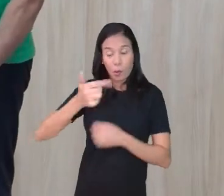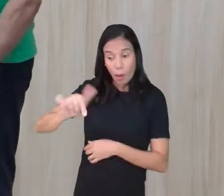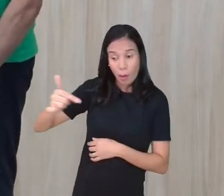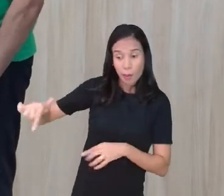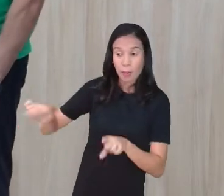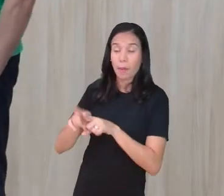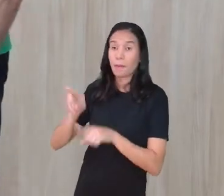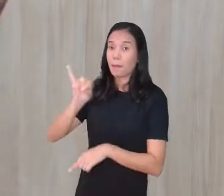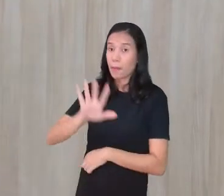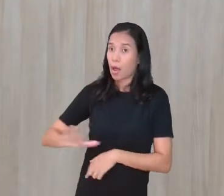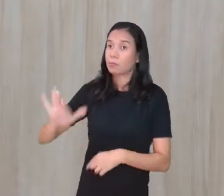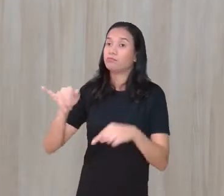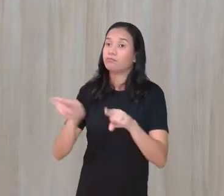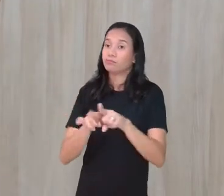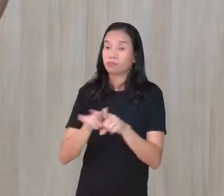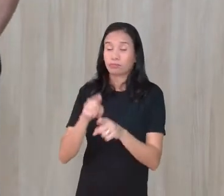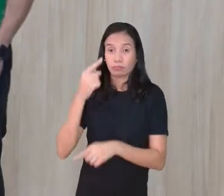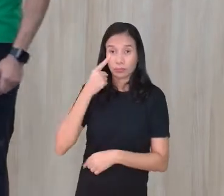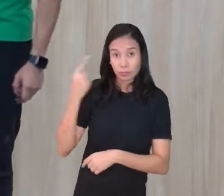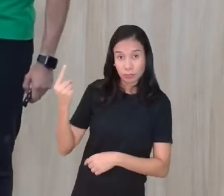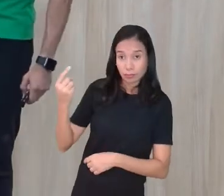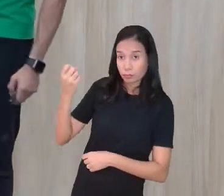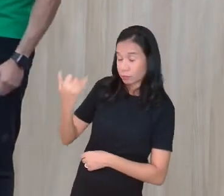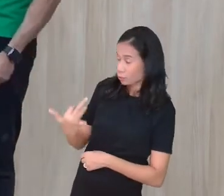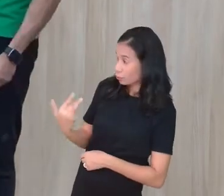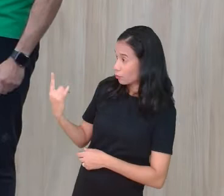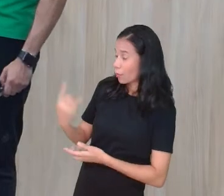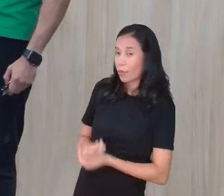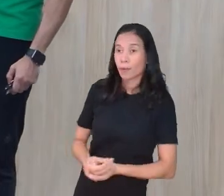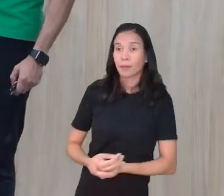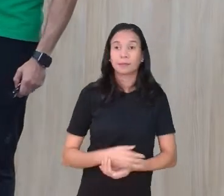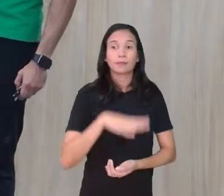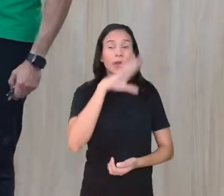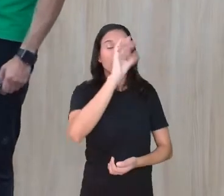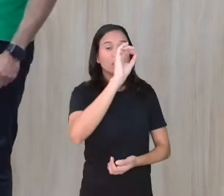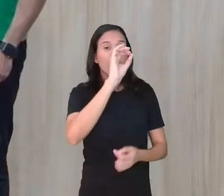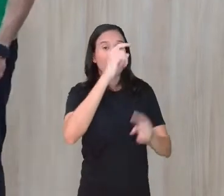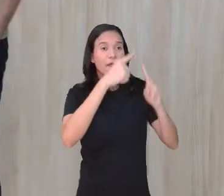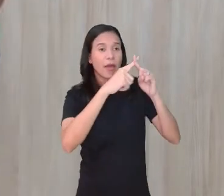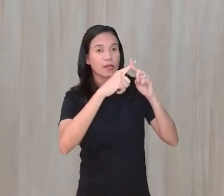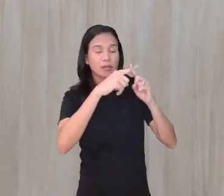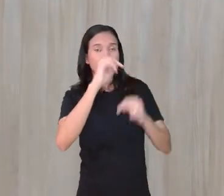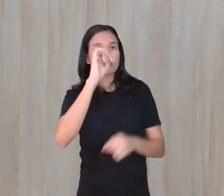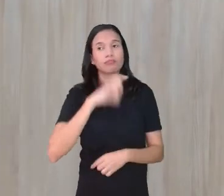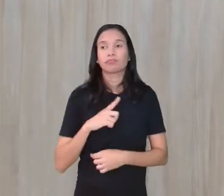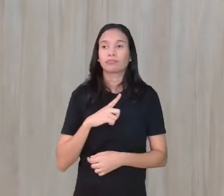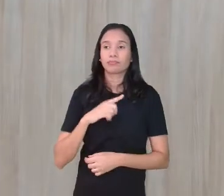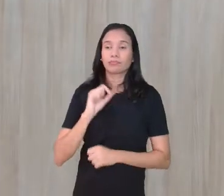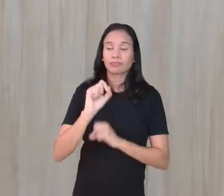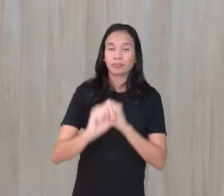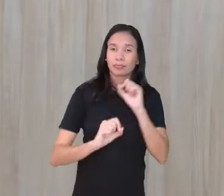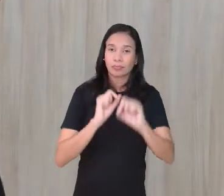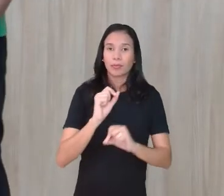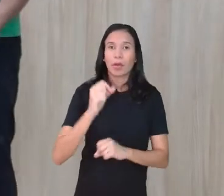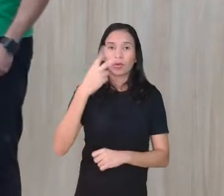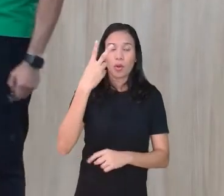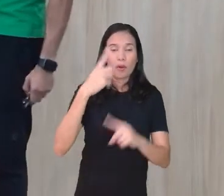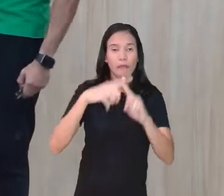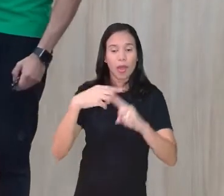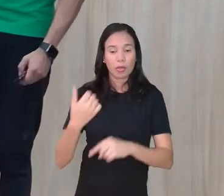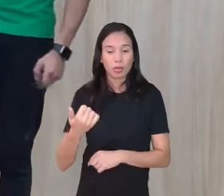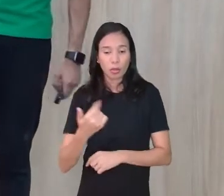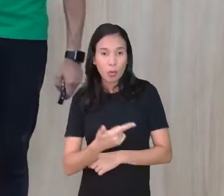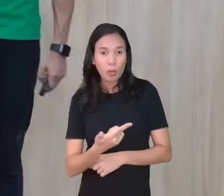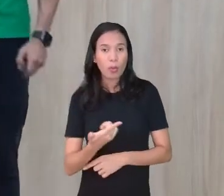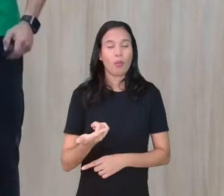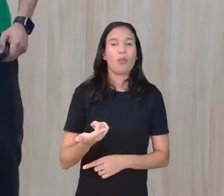fileiras também. Então, tá aí, ó, como eu falei para vocês, ó. O 0 se transformou no 0, o 1 no 6, 2 no 12